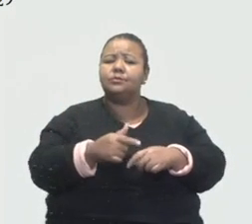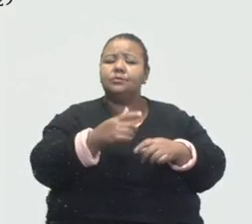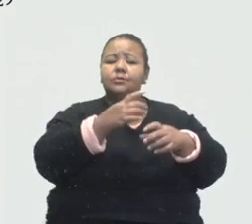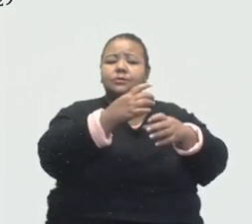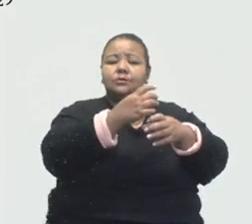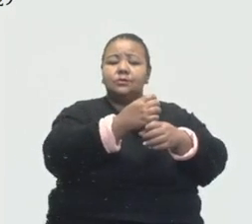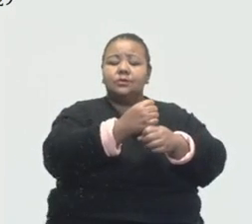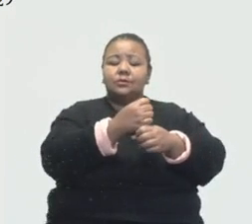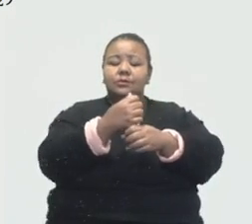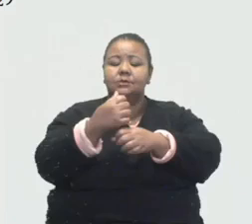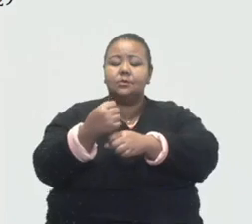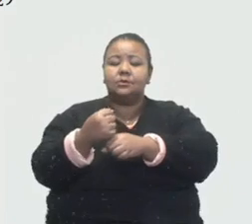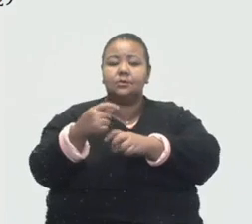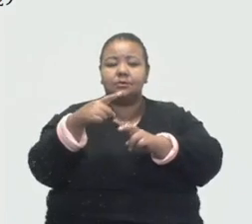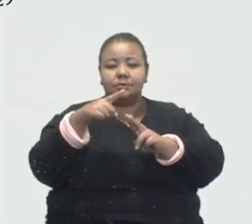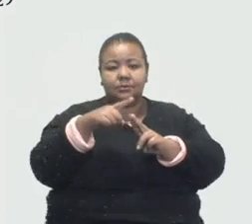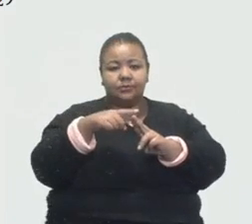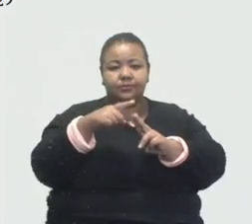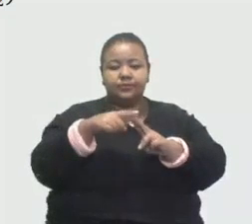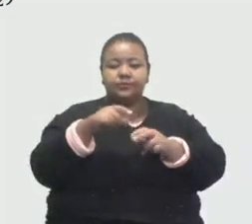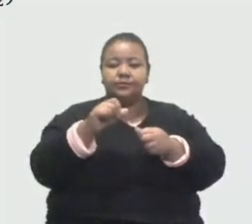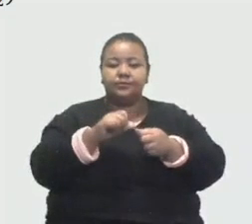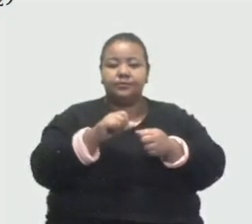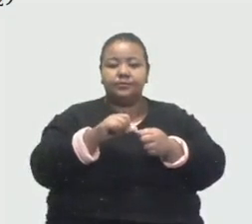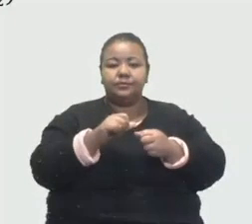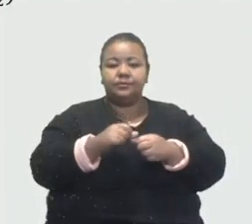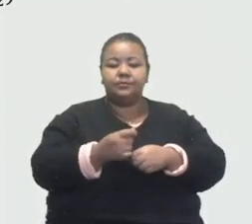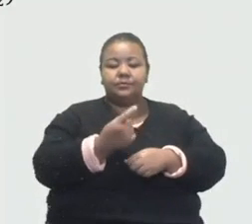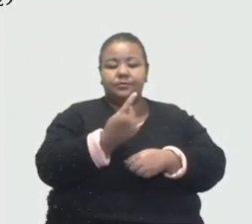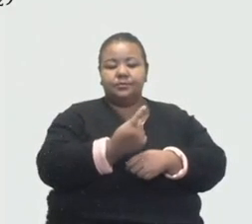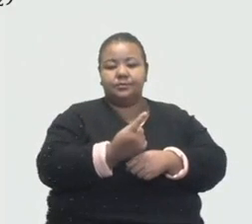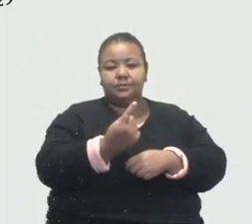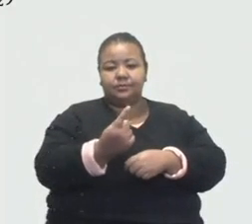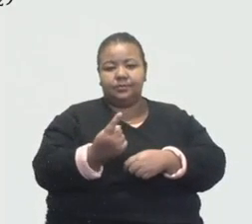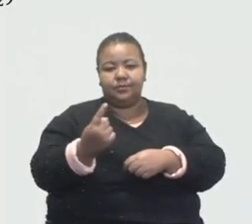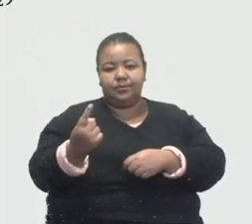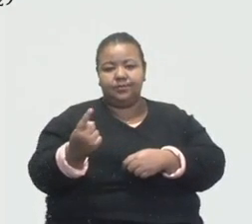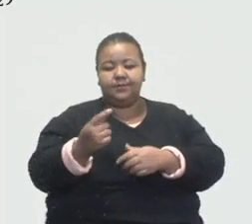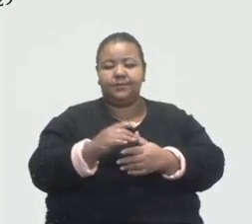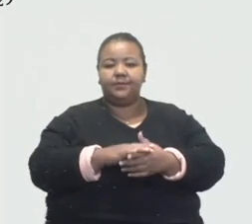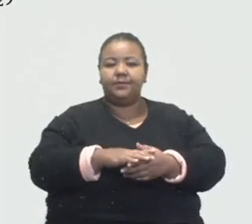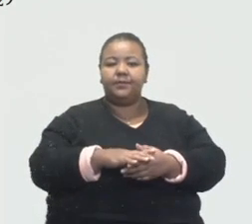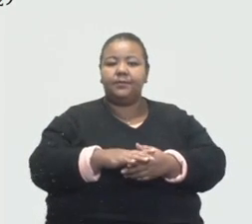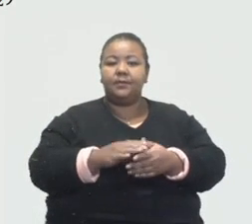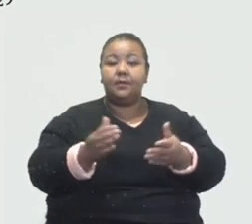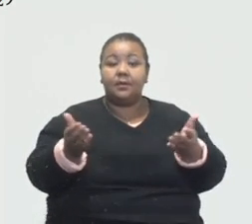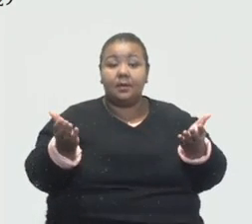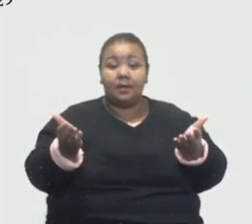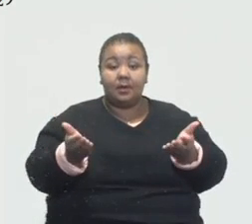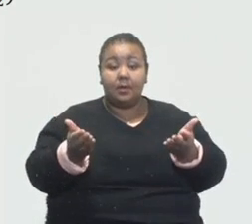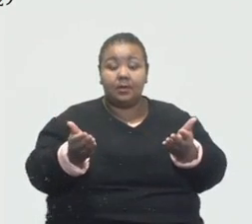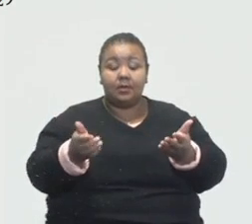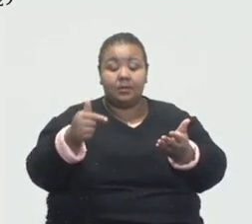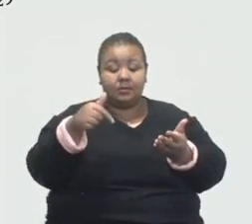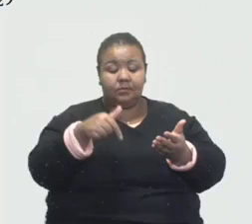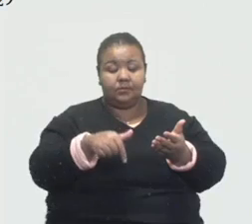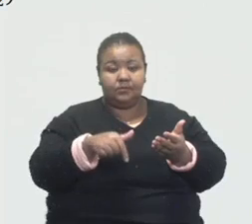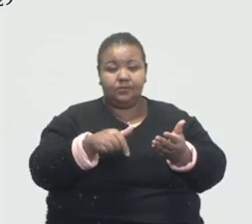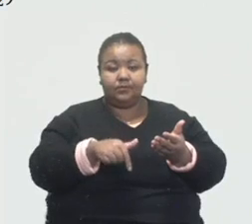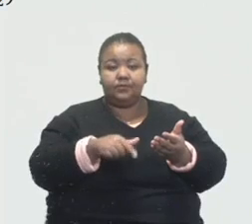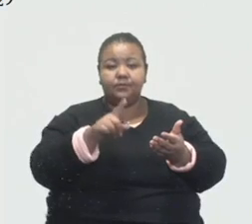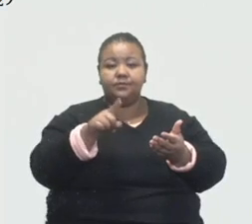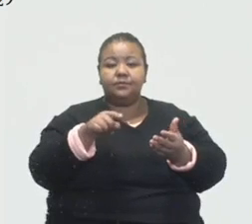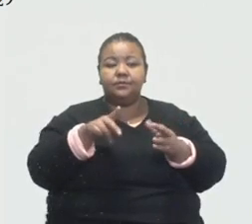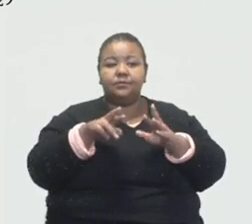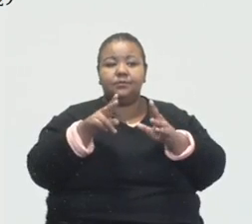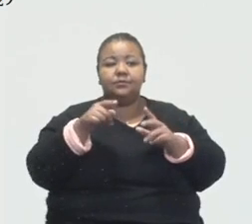de vetores. Realizamos componente com componente. Agora, aqui vai ser